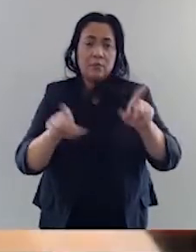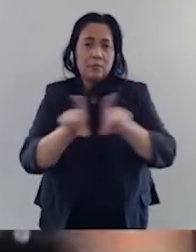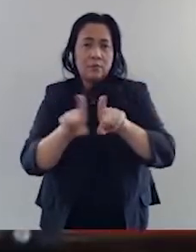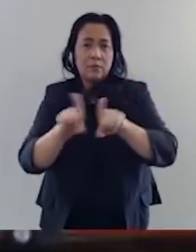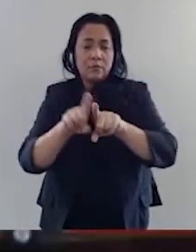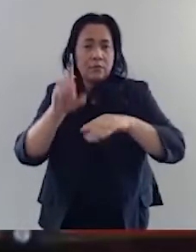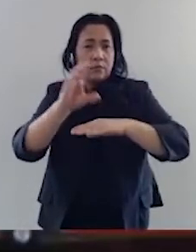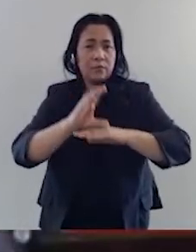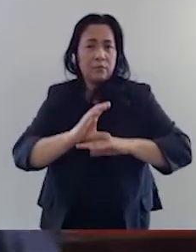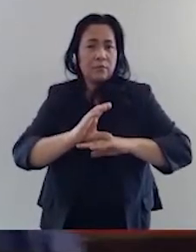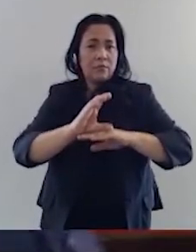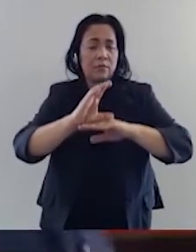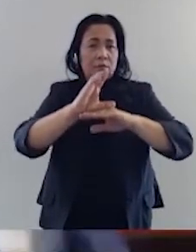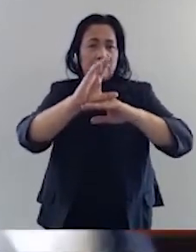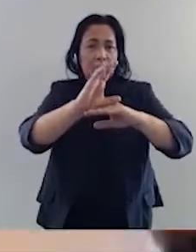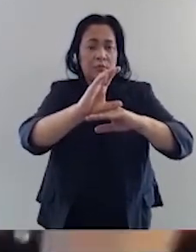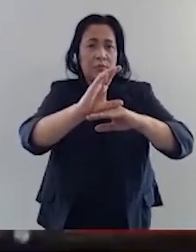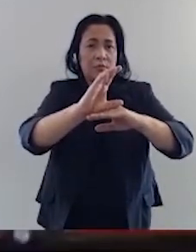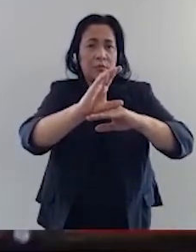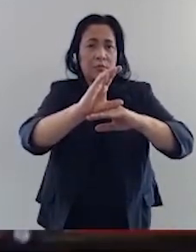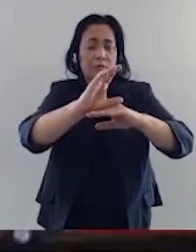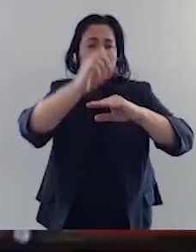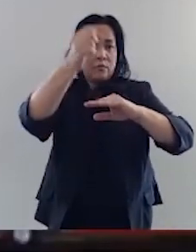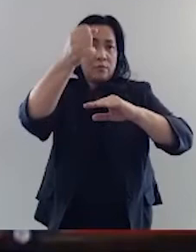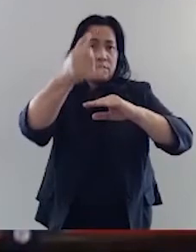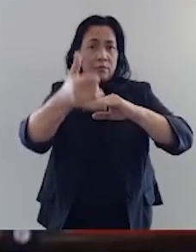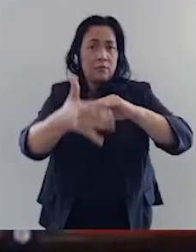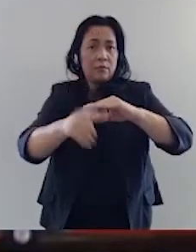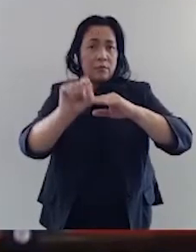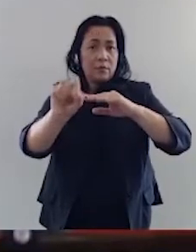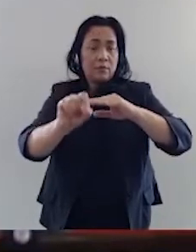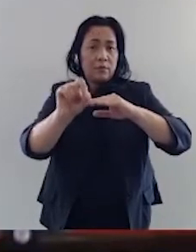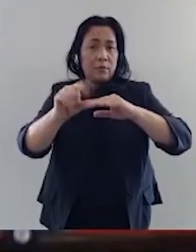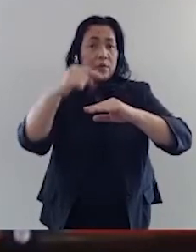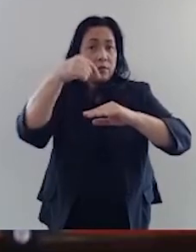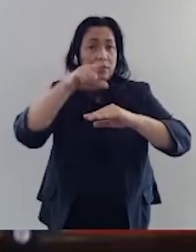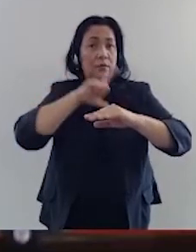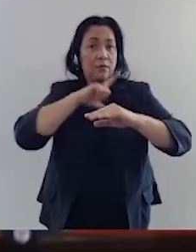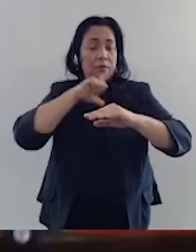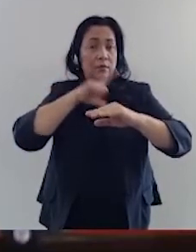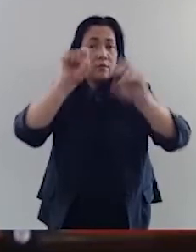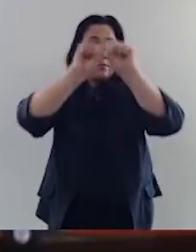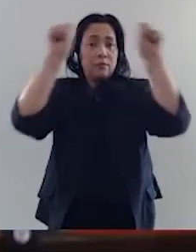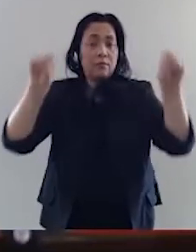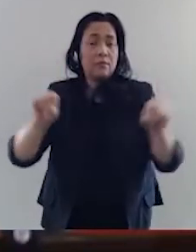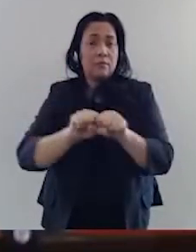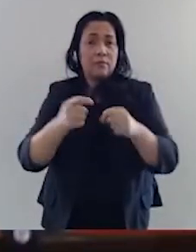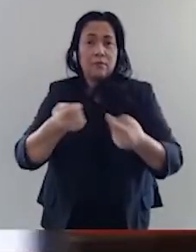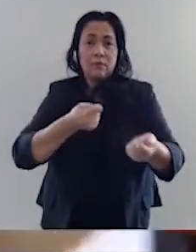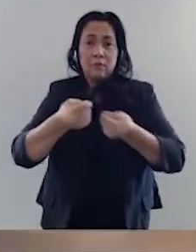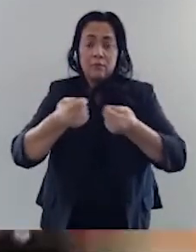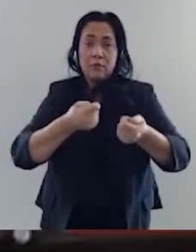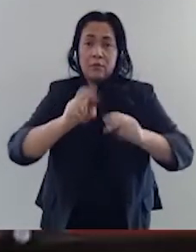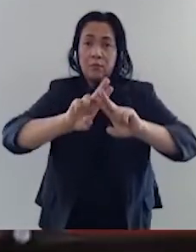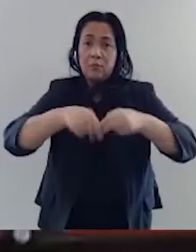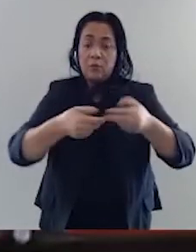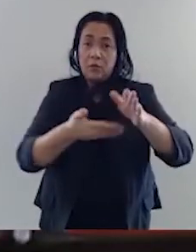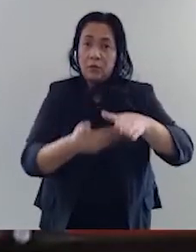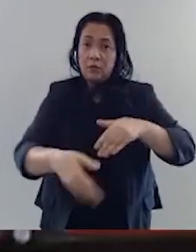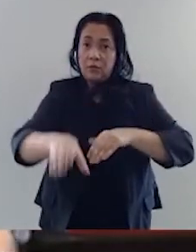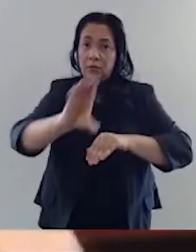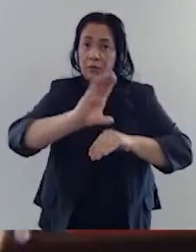se abriu para o aperfeiçoamento desse sistema de controle. E por isso mesmo é que a emenda constitucional número